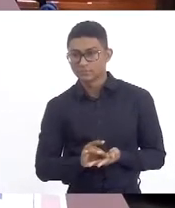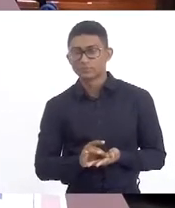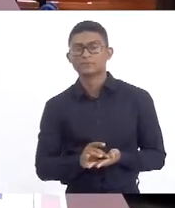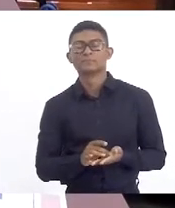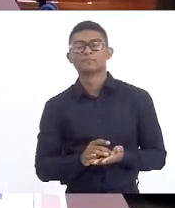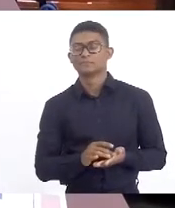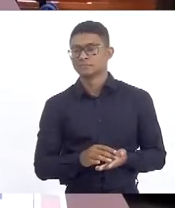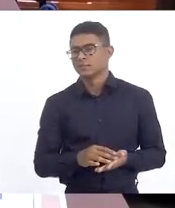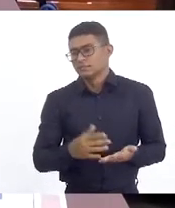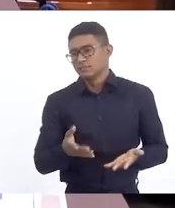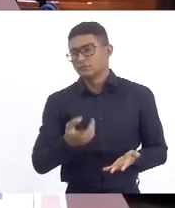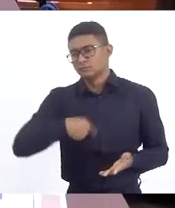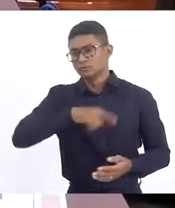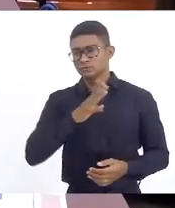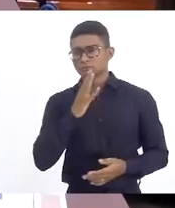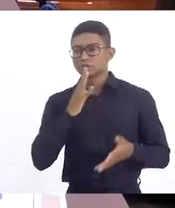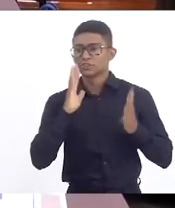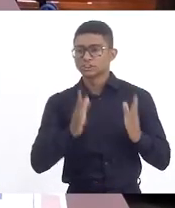ninguém.